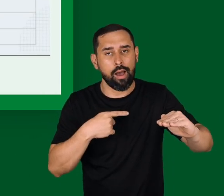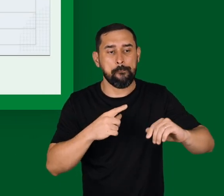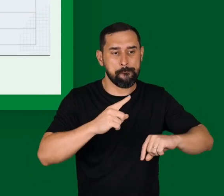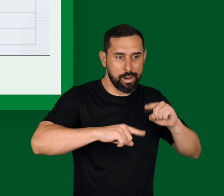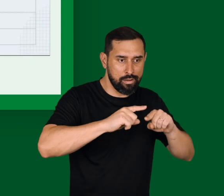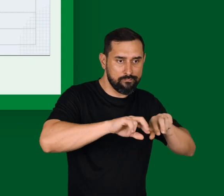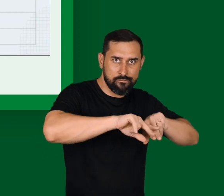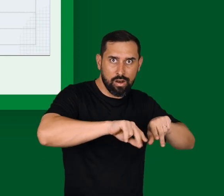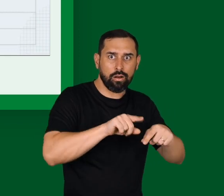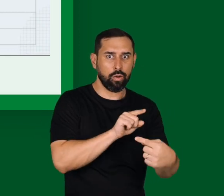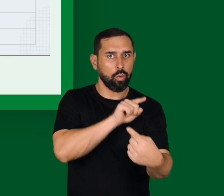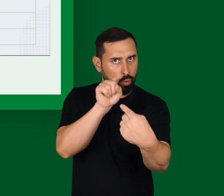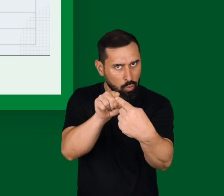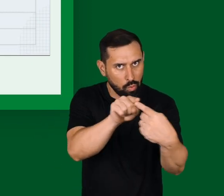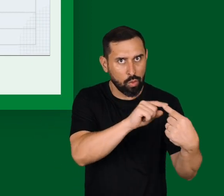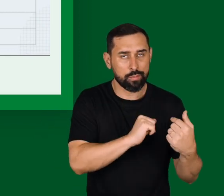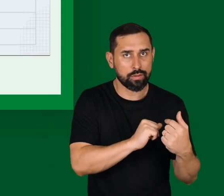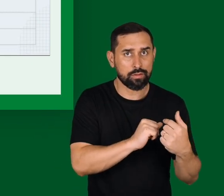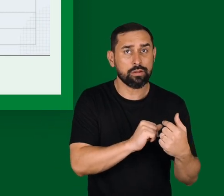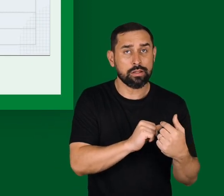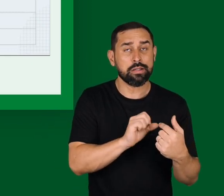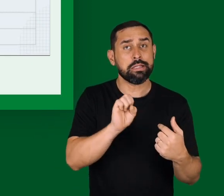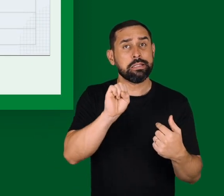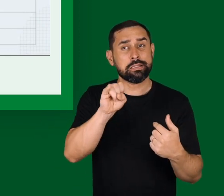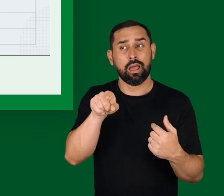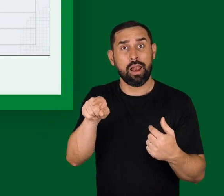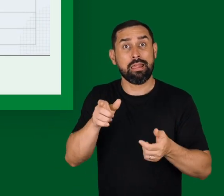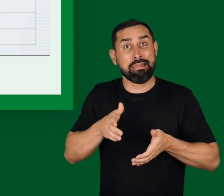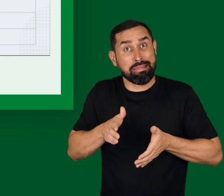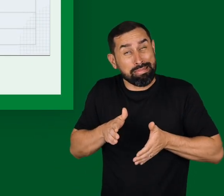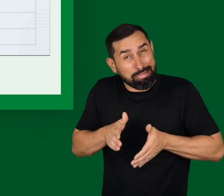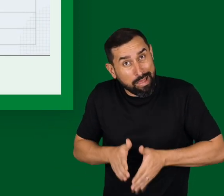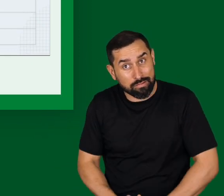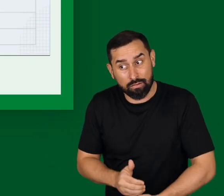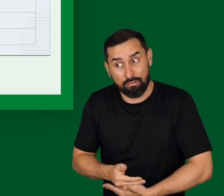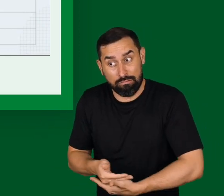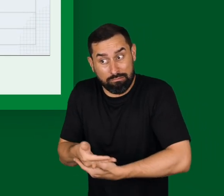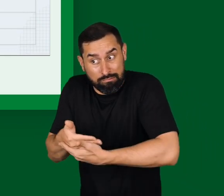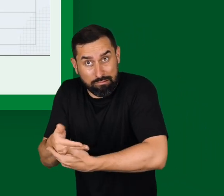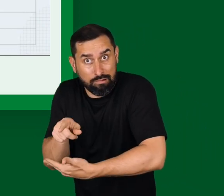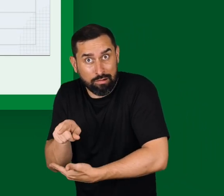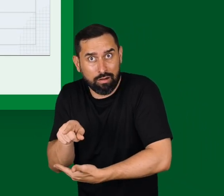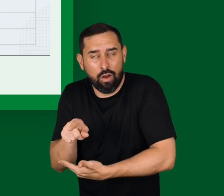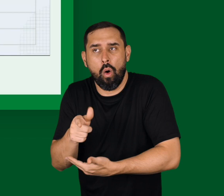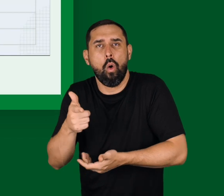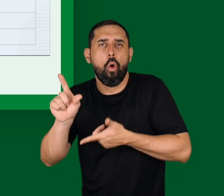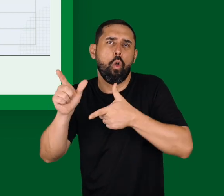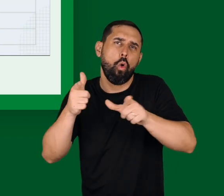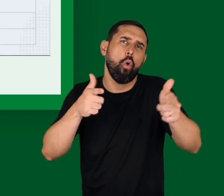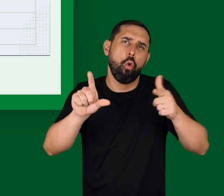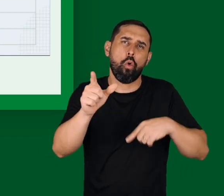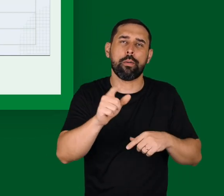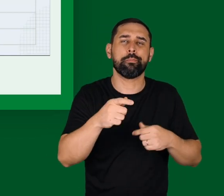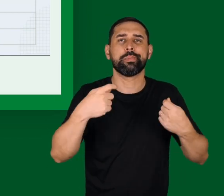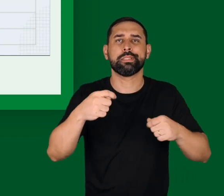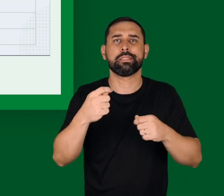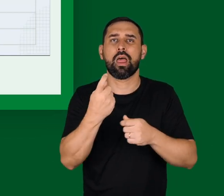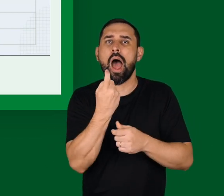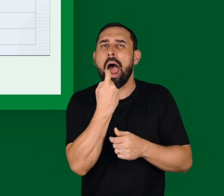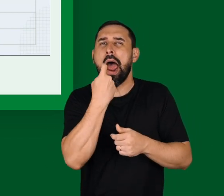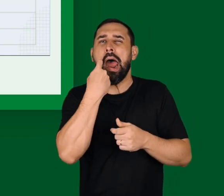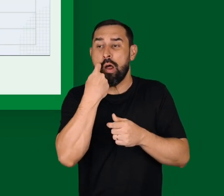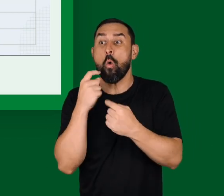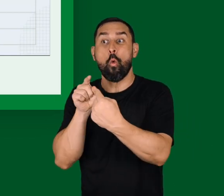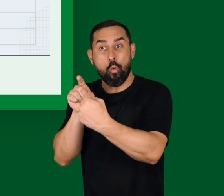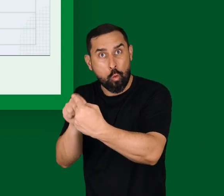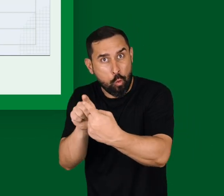Se é crianças pediátricas maiores, a gente precisa de um outro determinado suporte. Se for neonatal, outra condição.